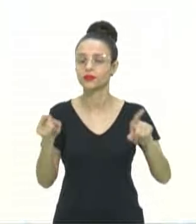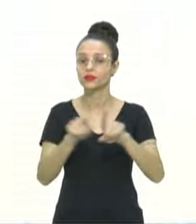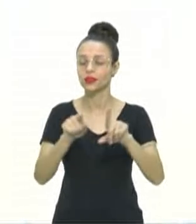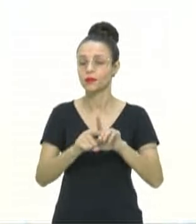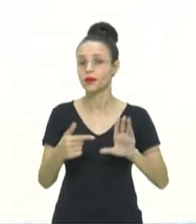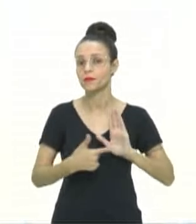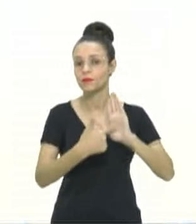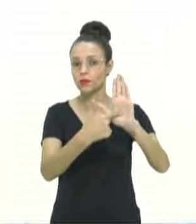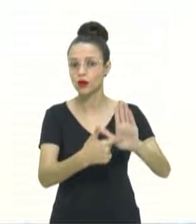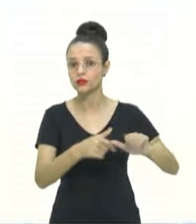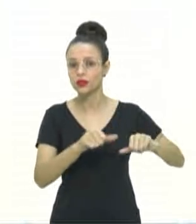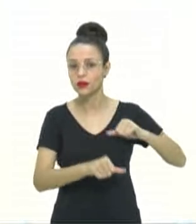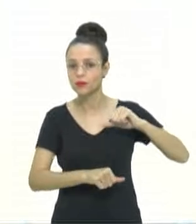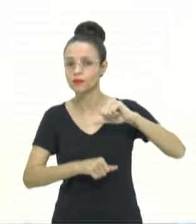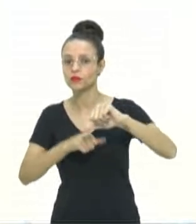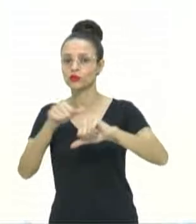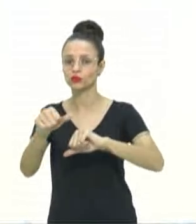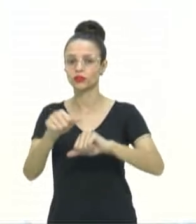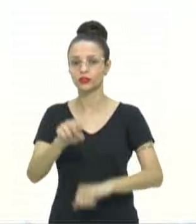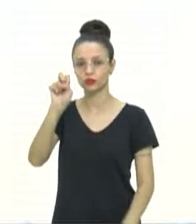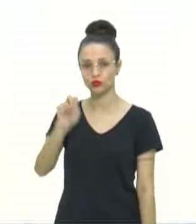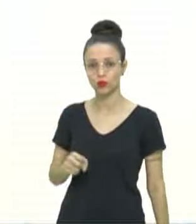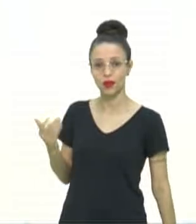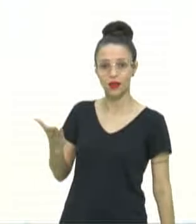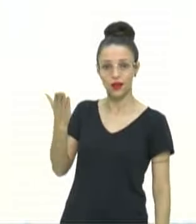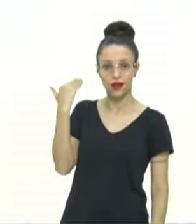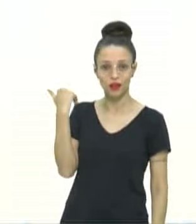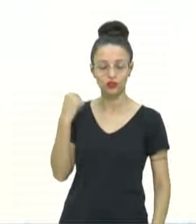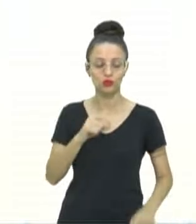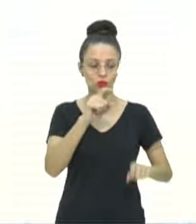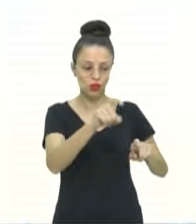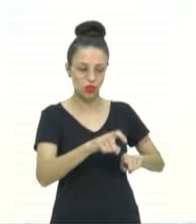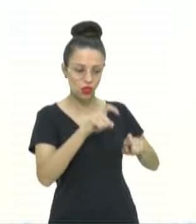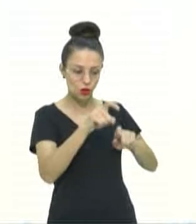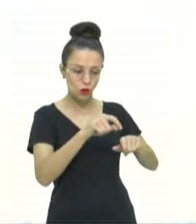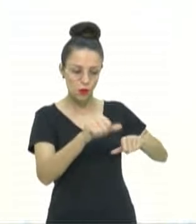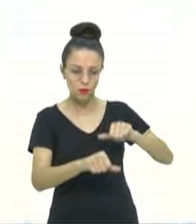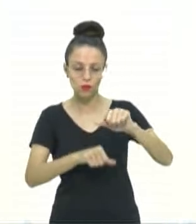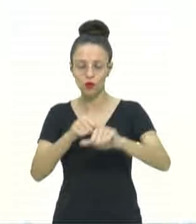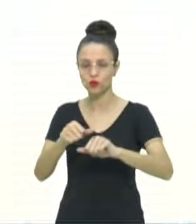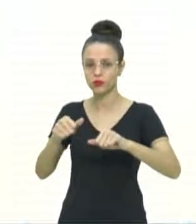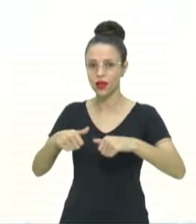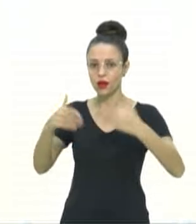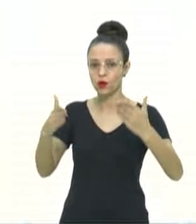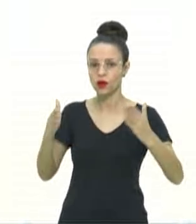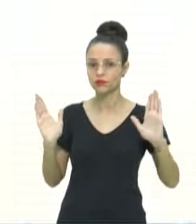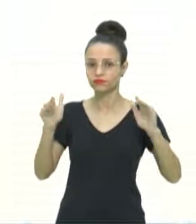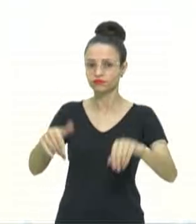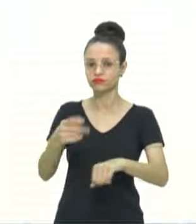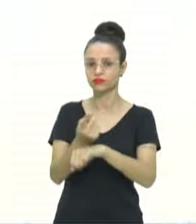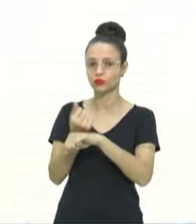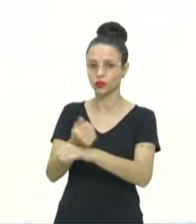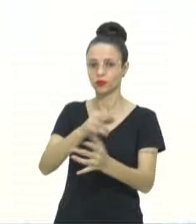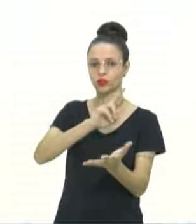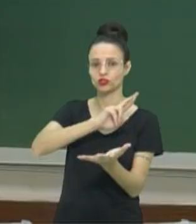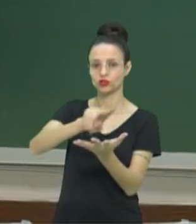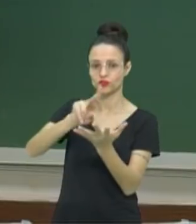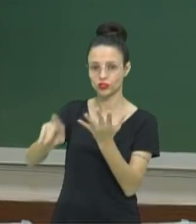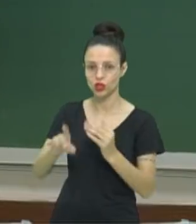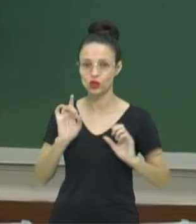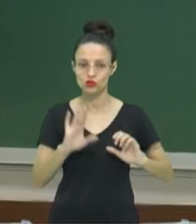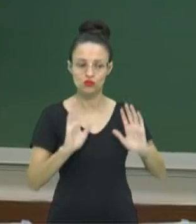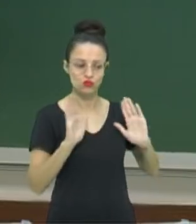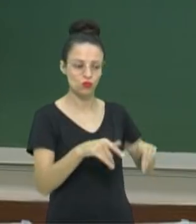mudança na região sul, que era agrícola, para uma economia mais diversificada, que agora não é mais